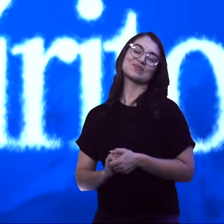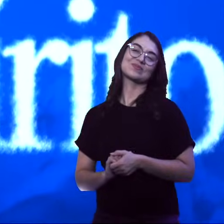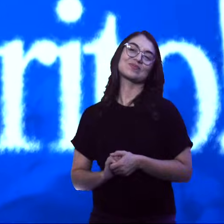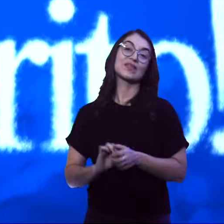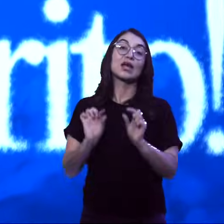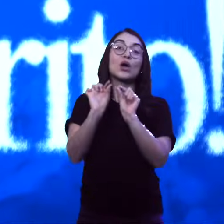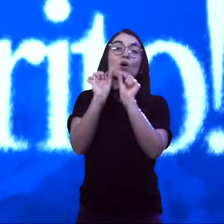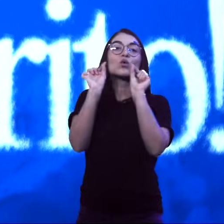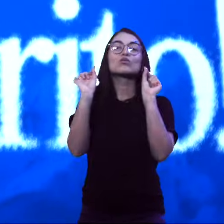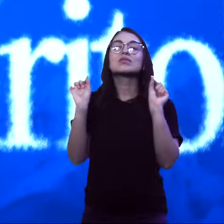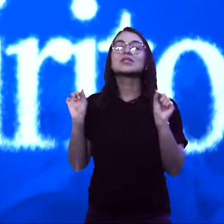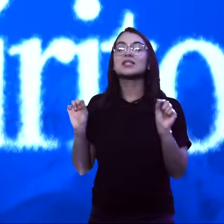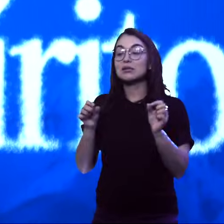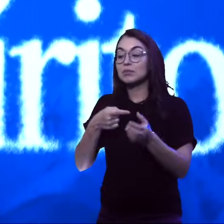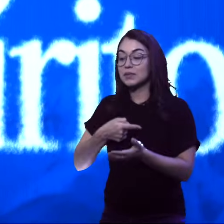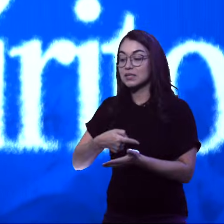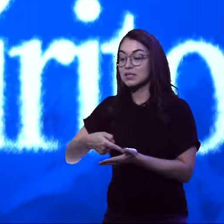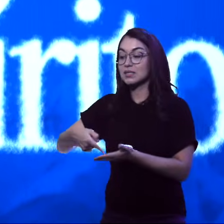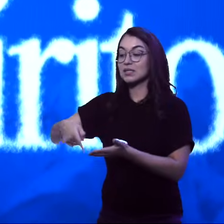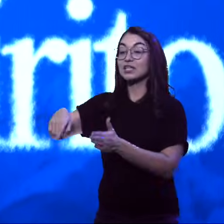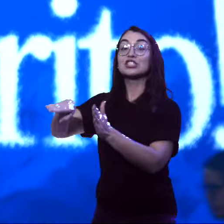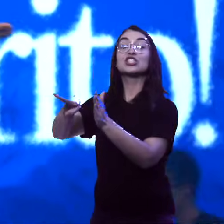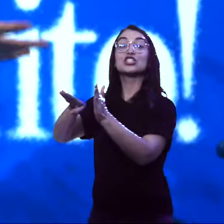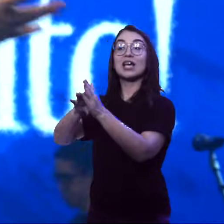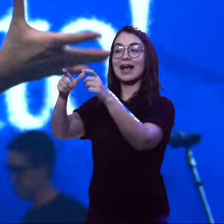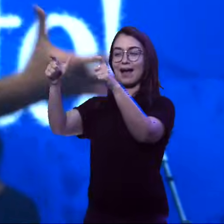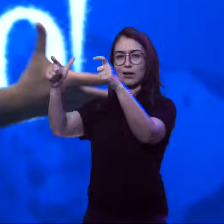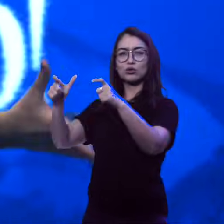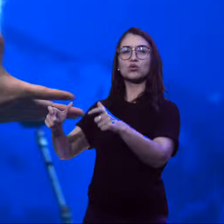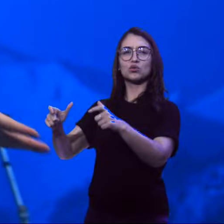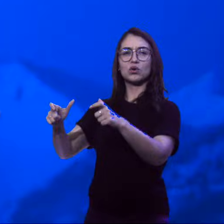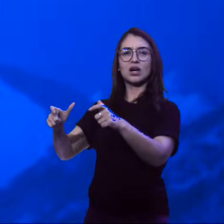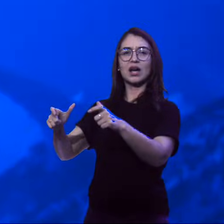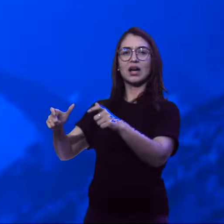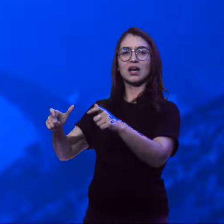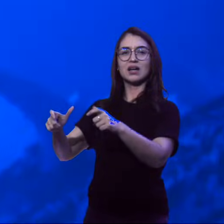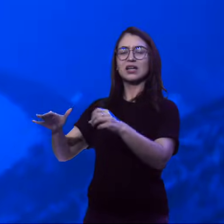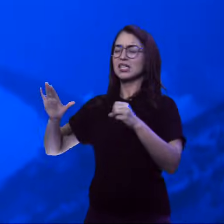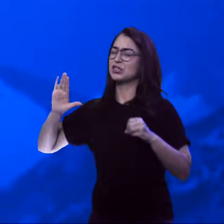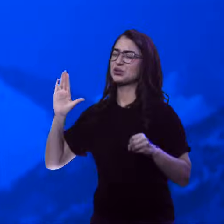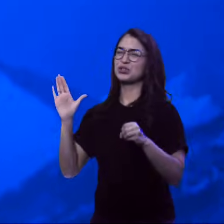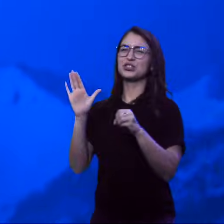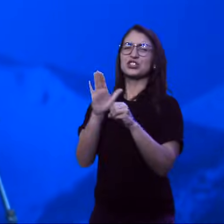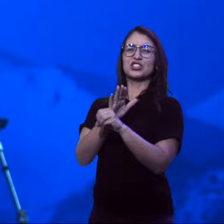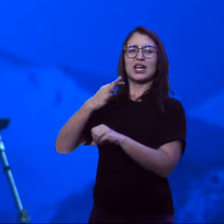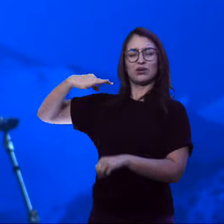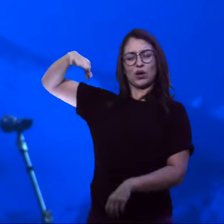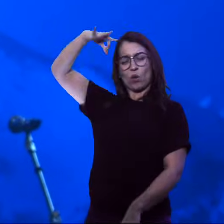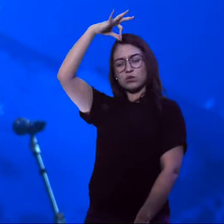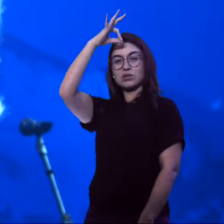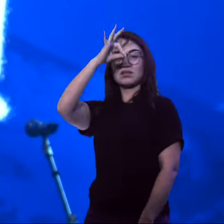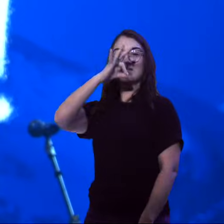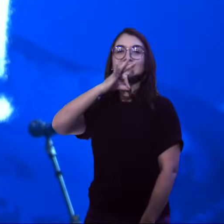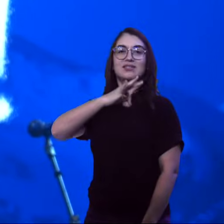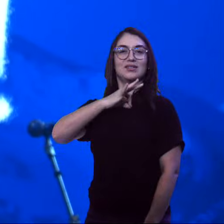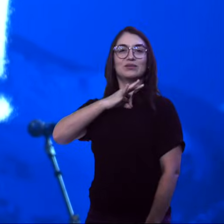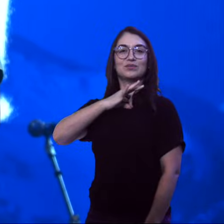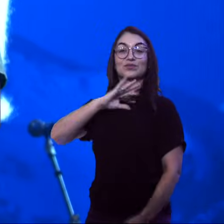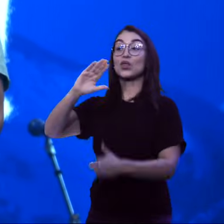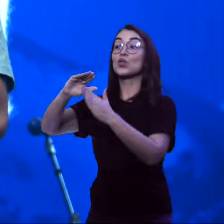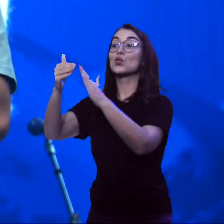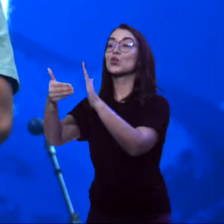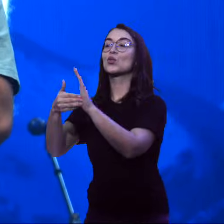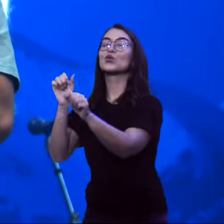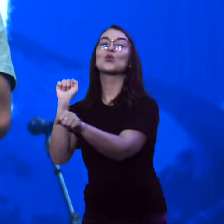dele num lugar de um homem cheio do azeite dourado de Deus fez uma produção parar e